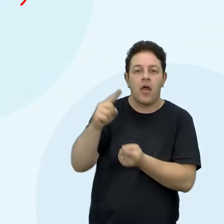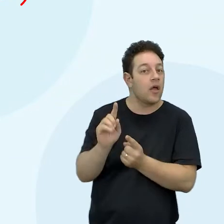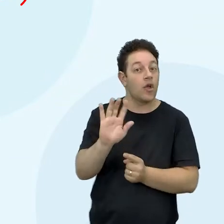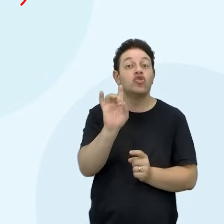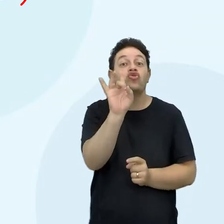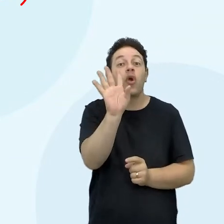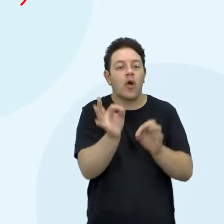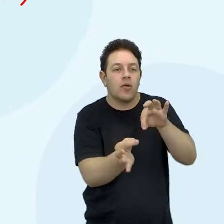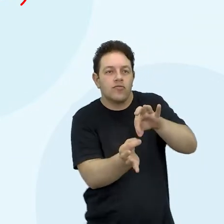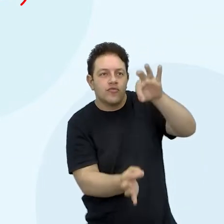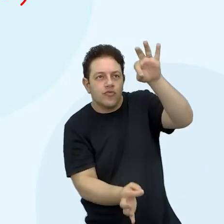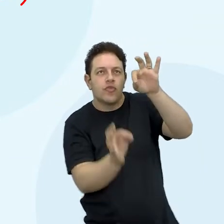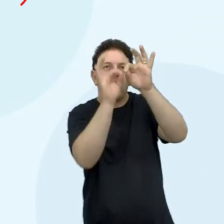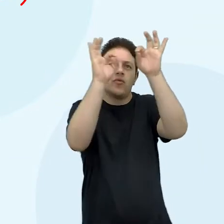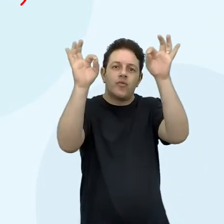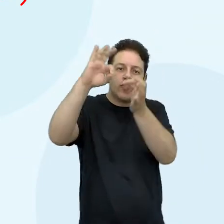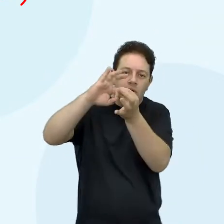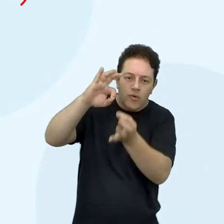geométricas.